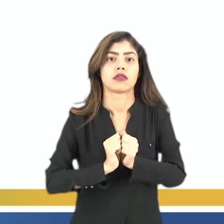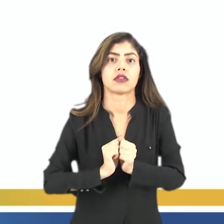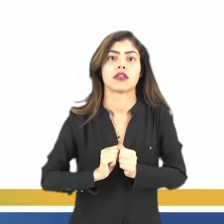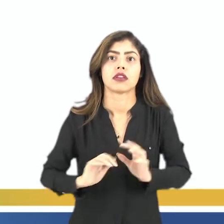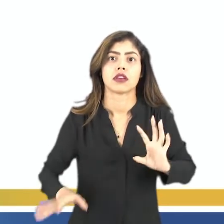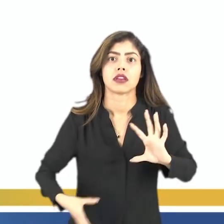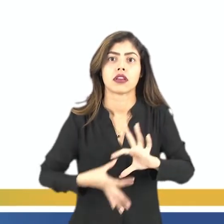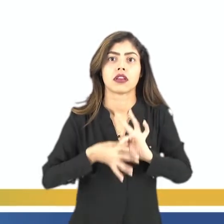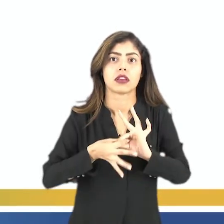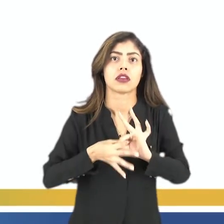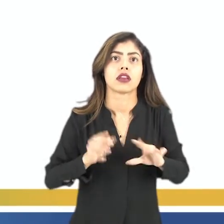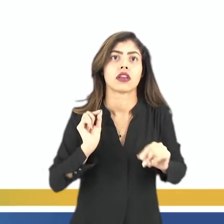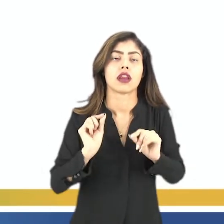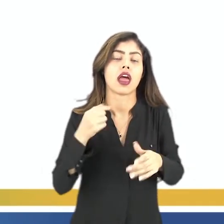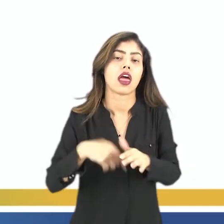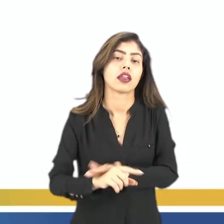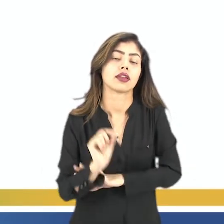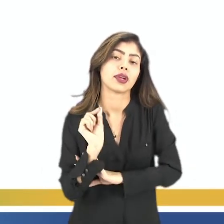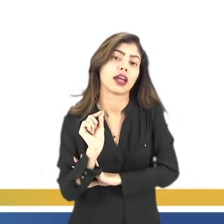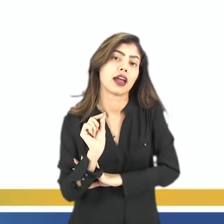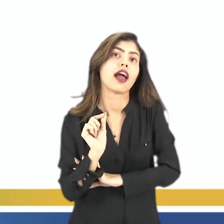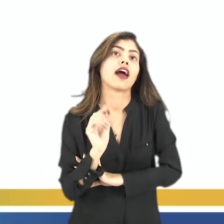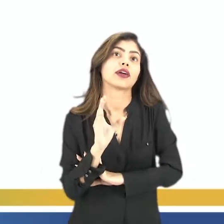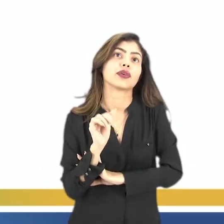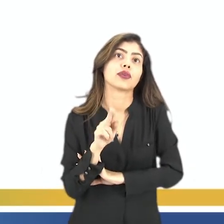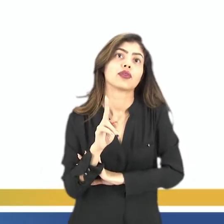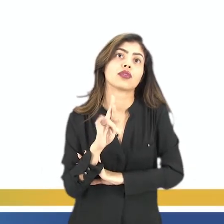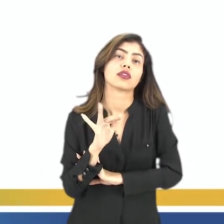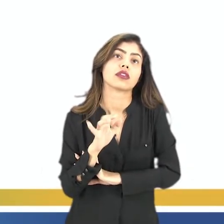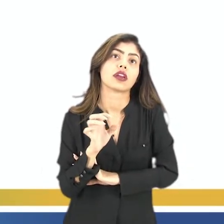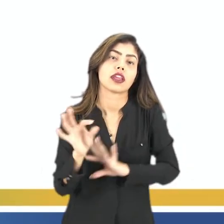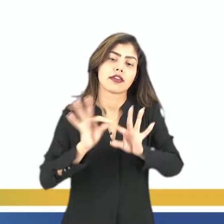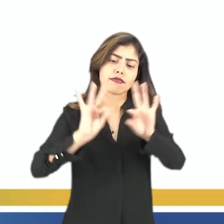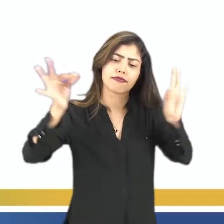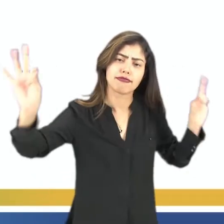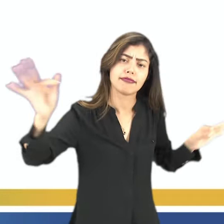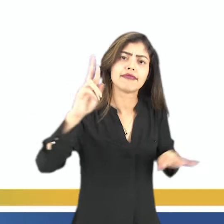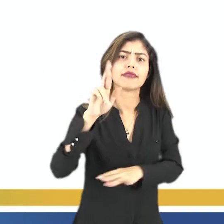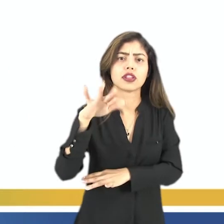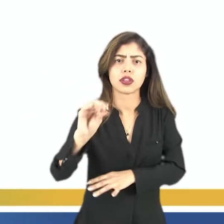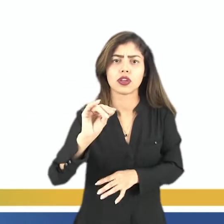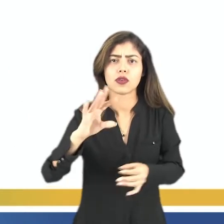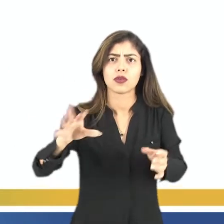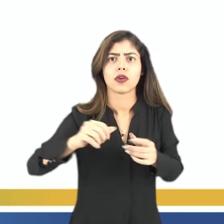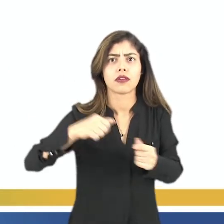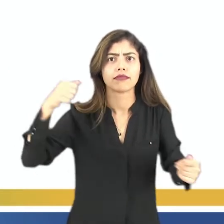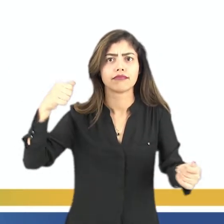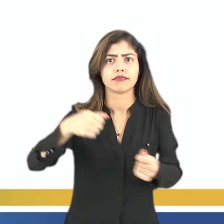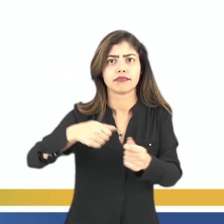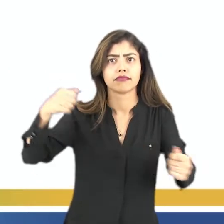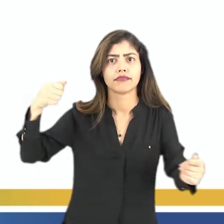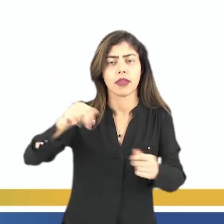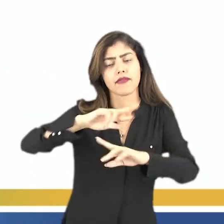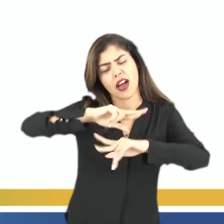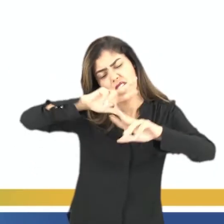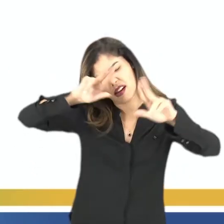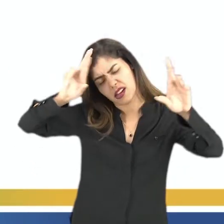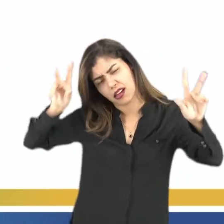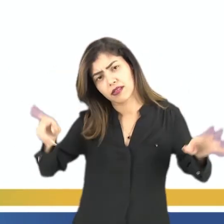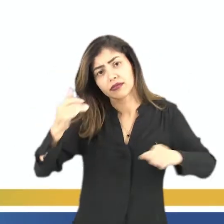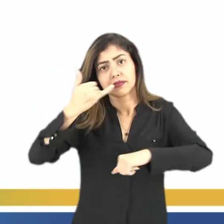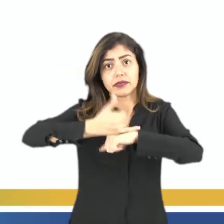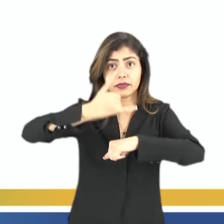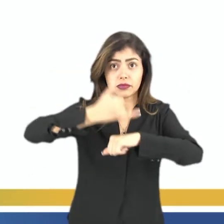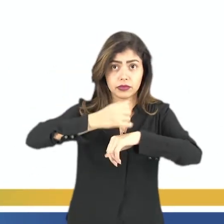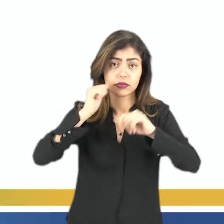ligados entre si, entra aí a parte dos condutores, que são fios ou ligas metálicas. Tá? Existem vários tipos de metais